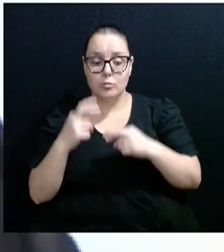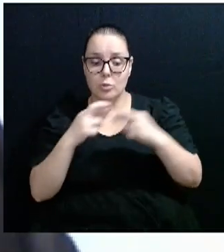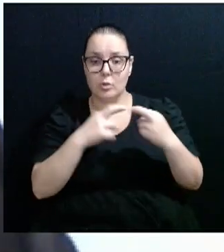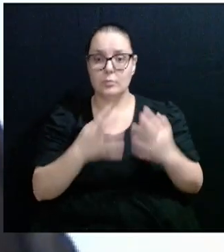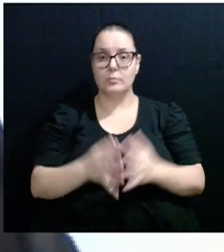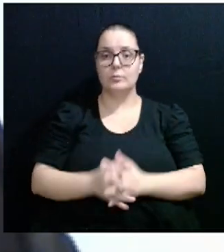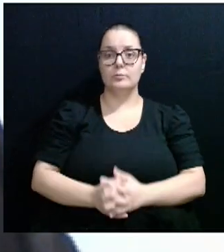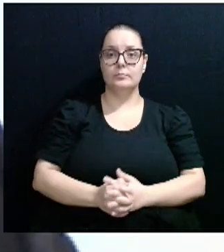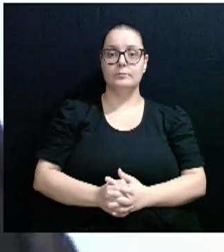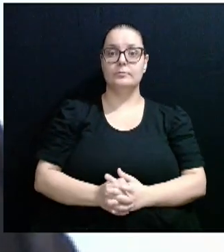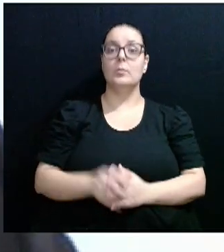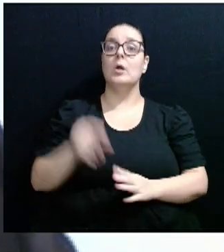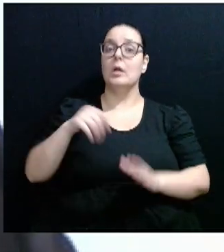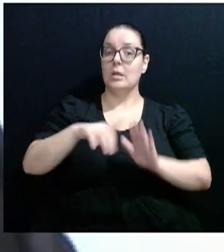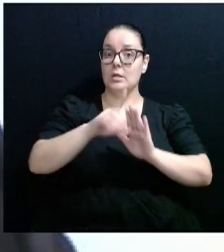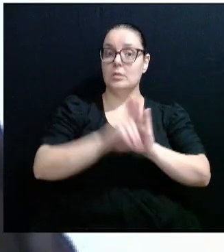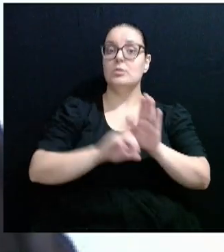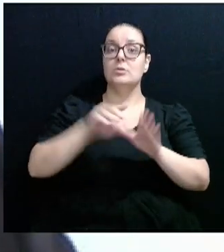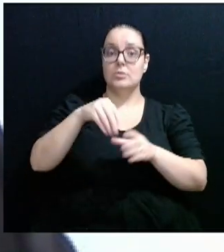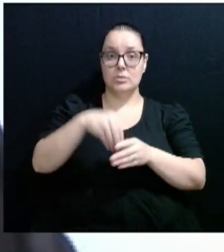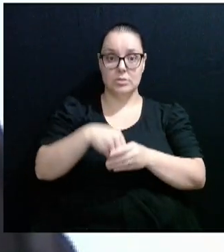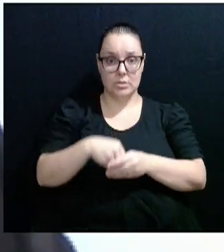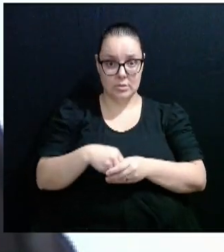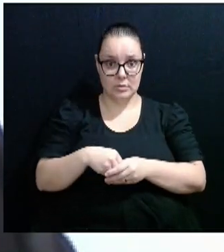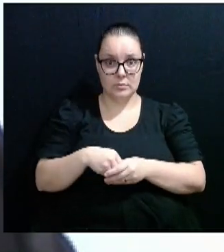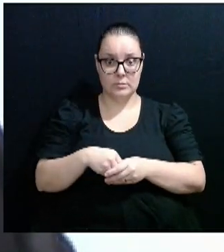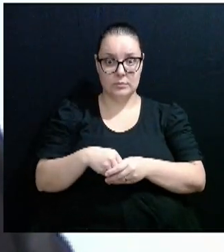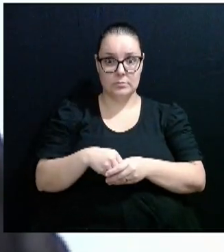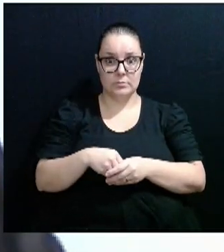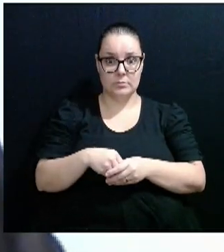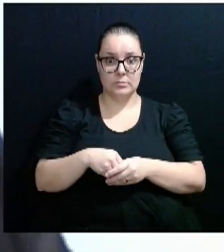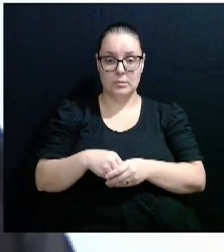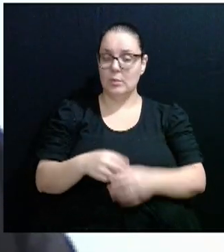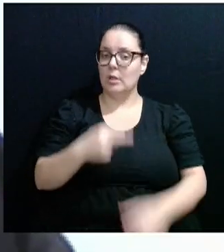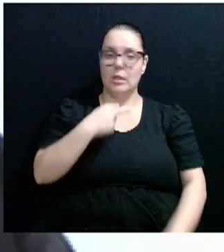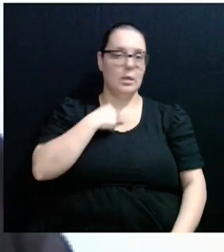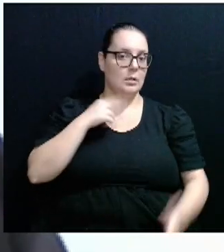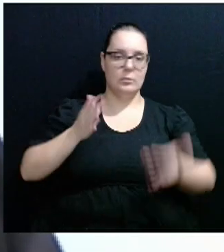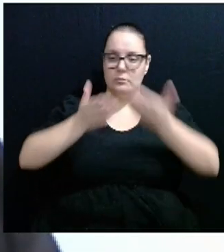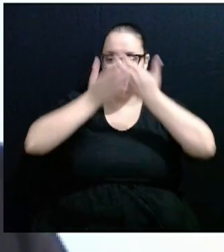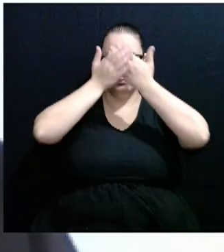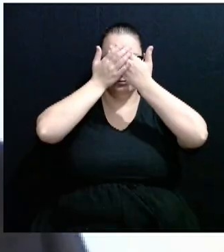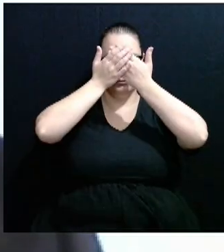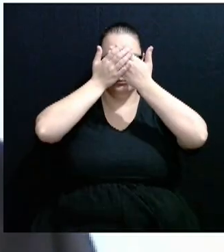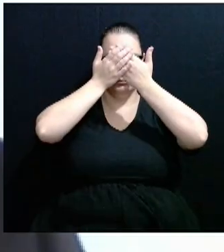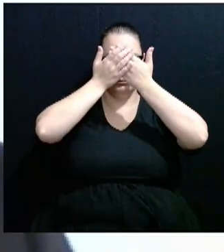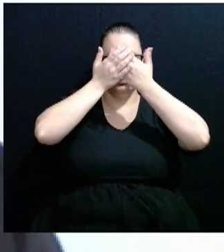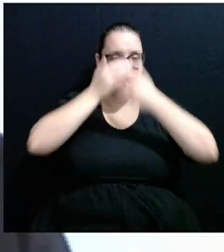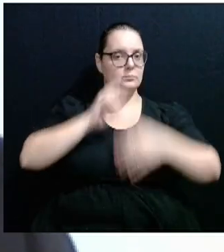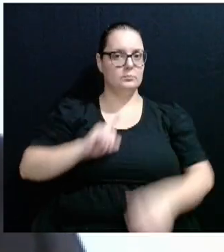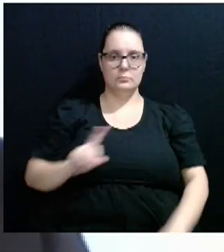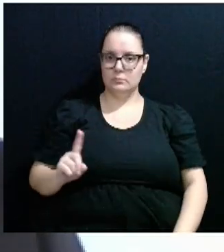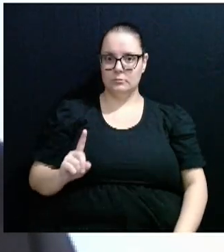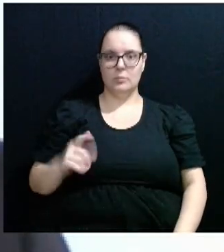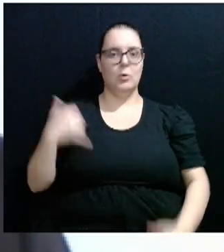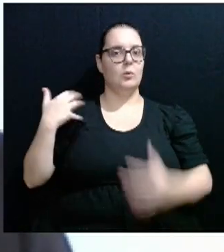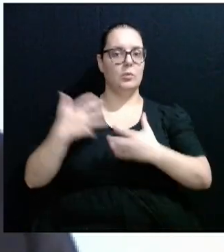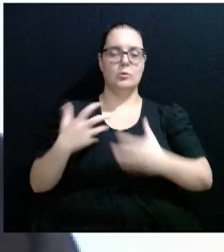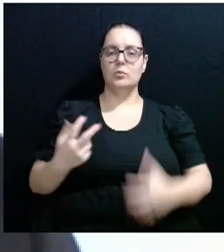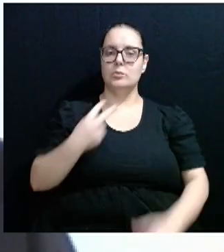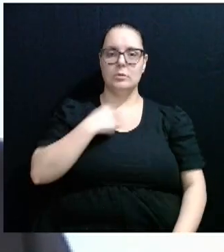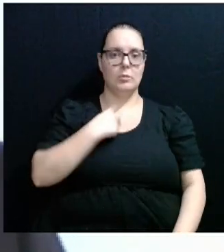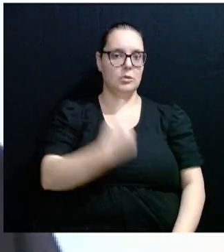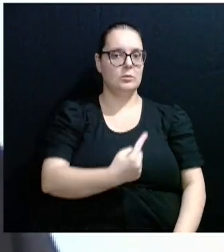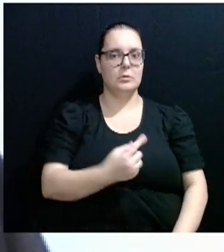Esse direito está previsto, né? Ele não pode ser negado. O idoso ele não pode ficar sem acompanhante,